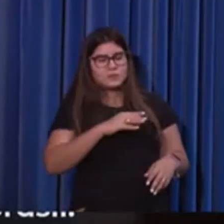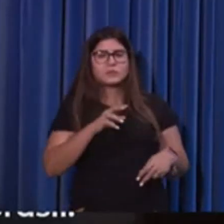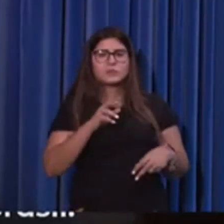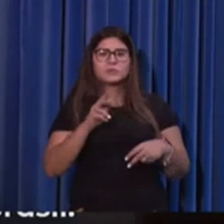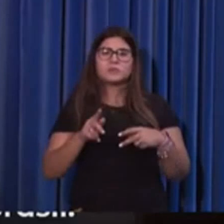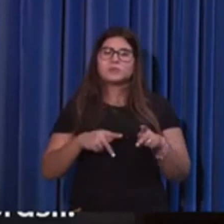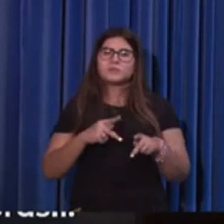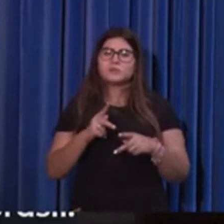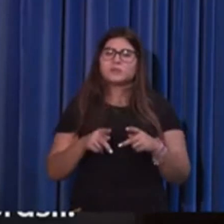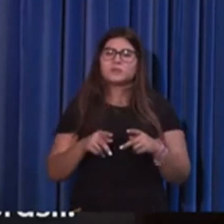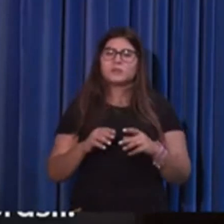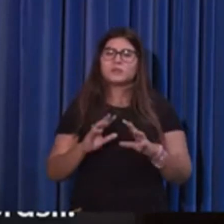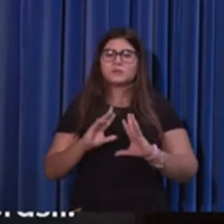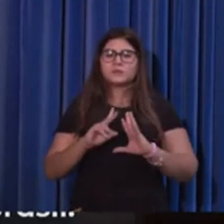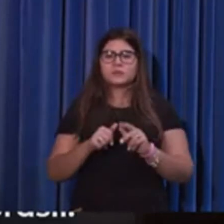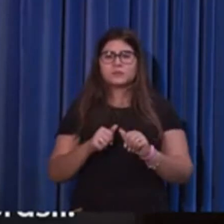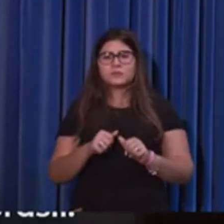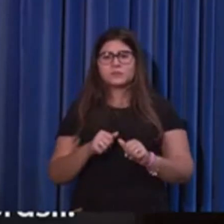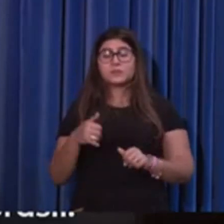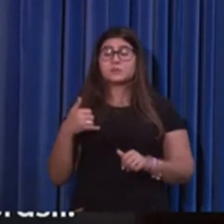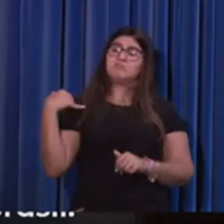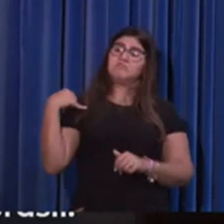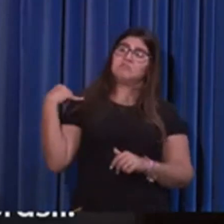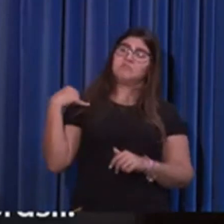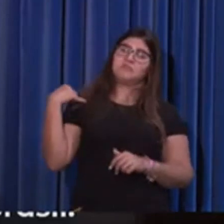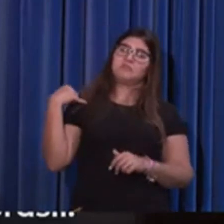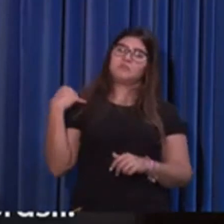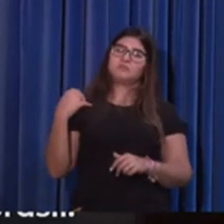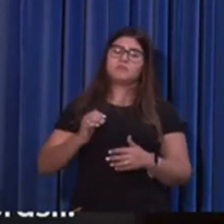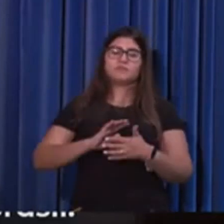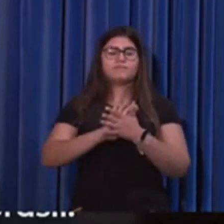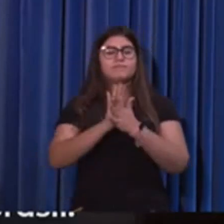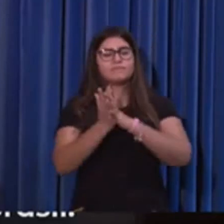que se exalta, para que seja abatido.